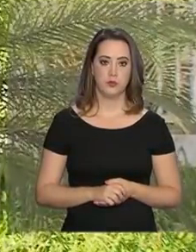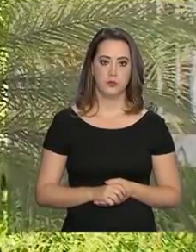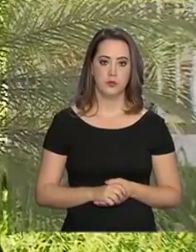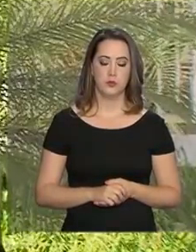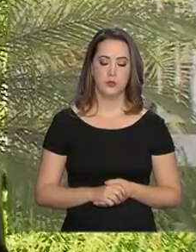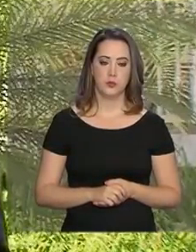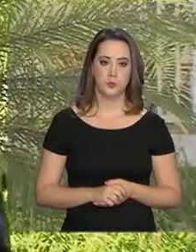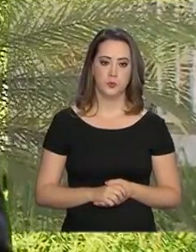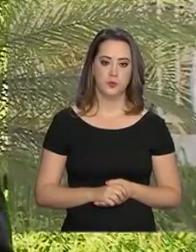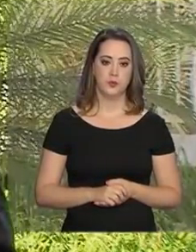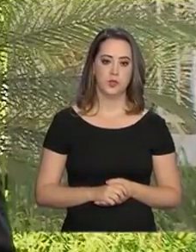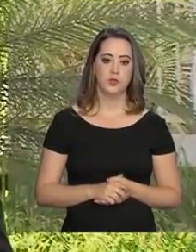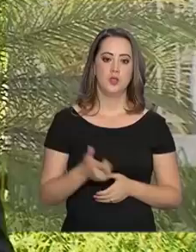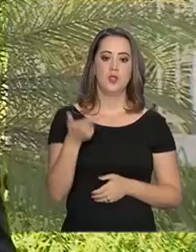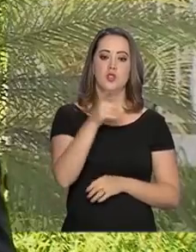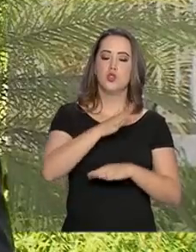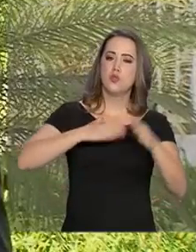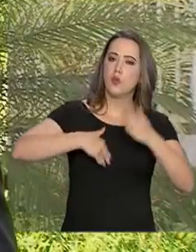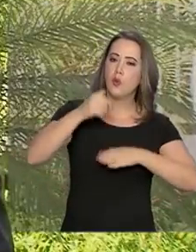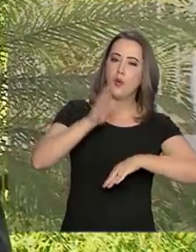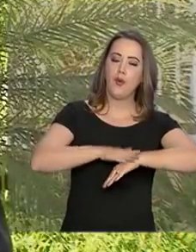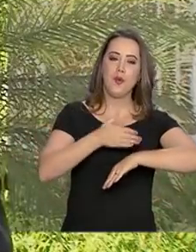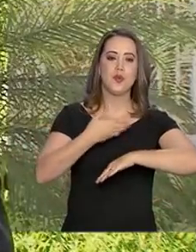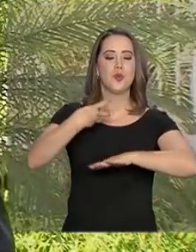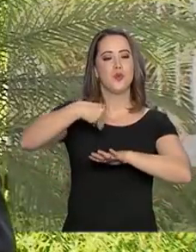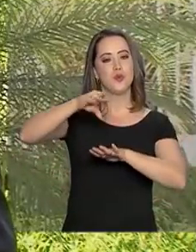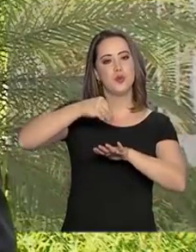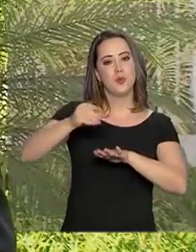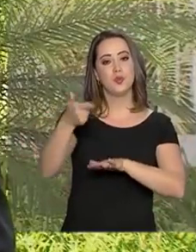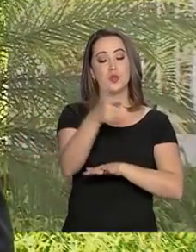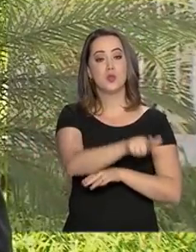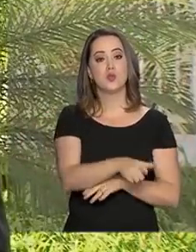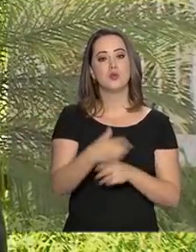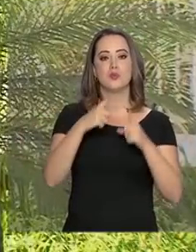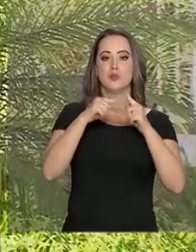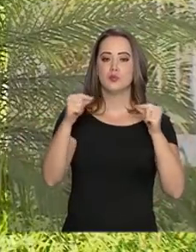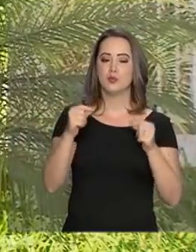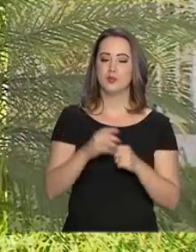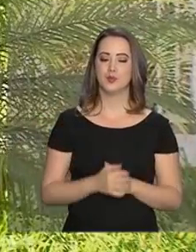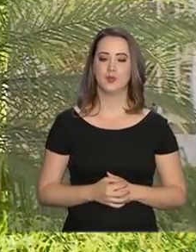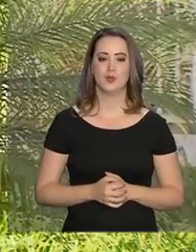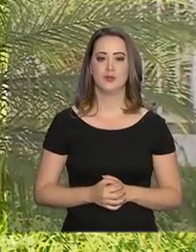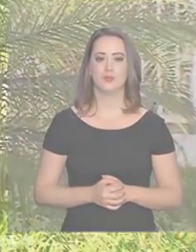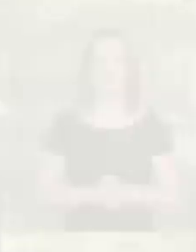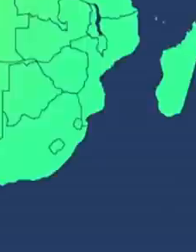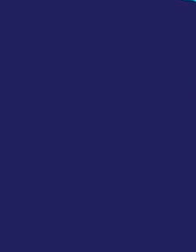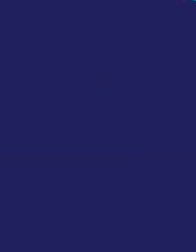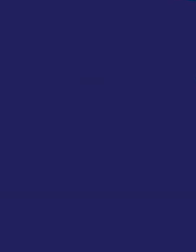A gente volta a qualquer momento com mais informações. De Brasília, Pablo Mundim.